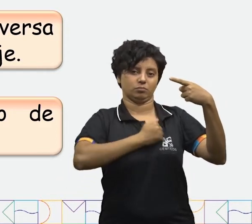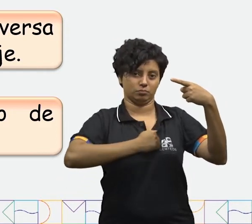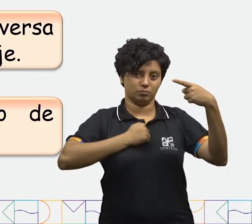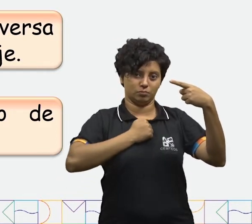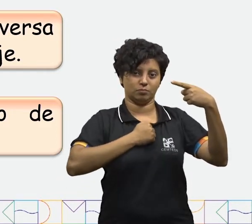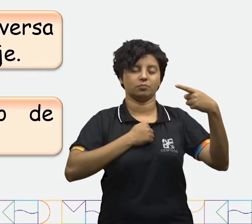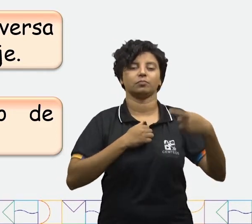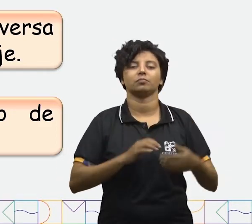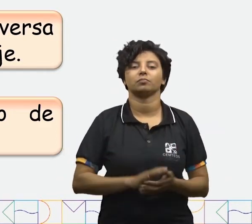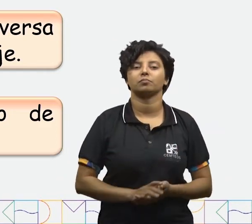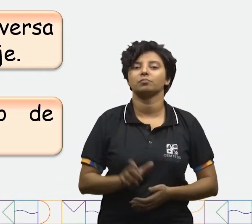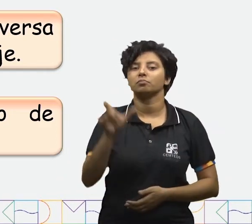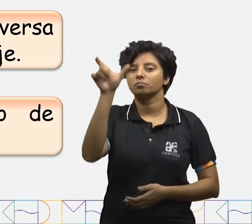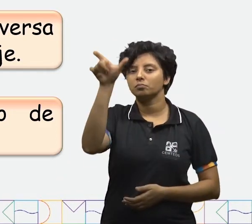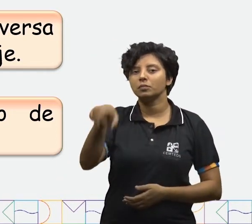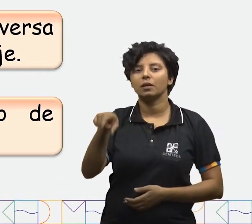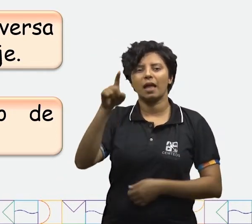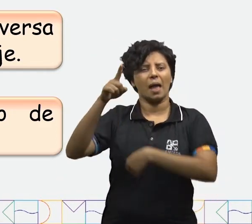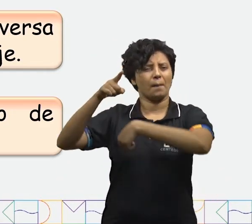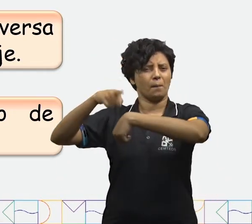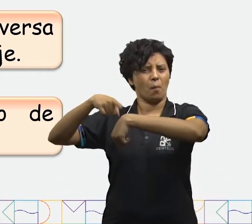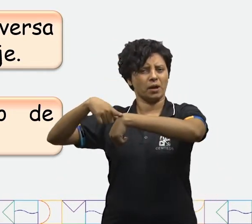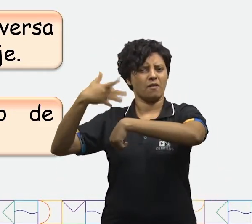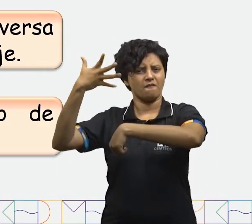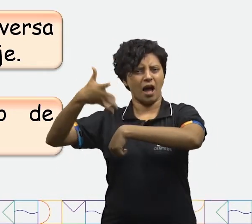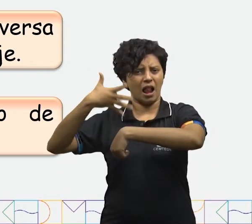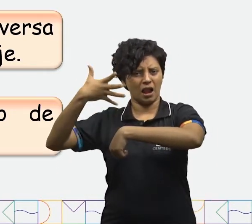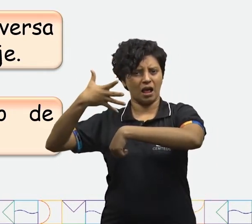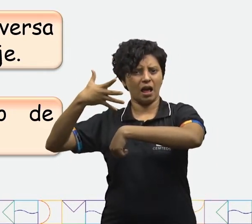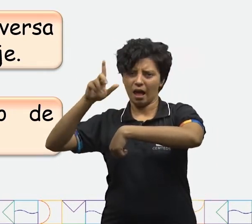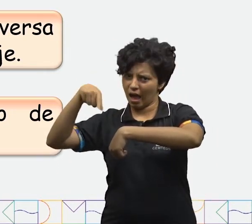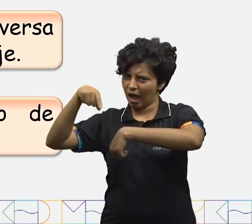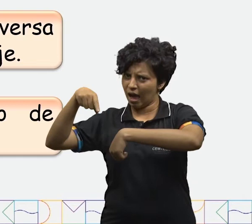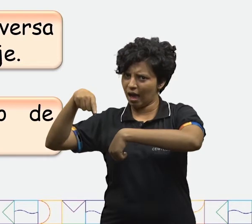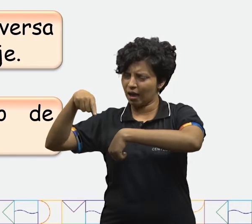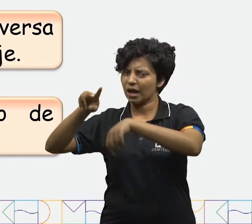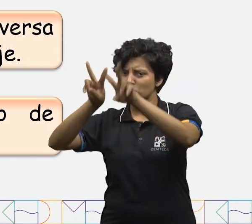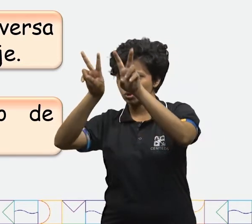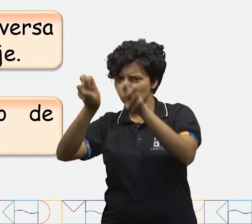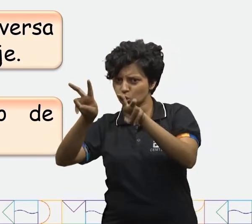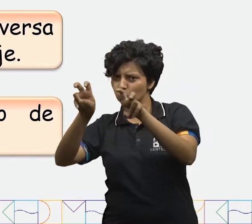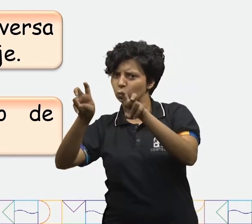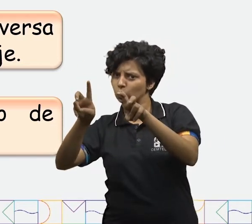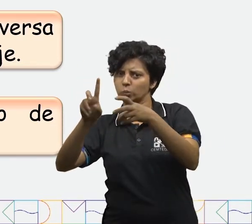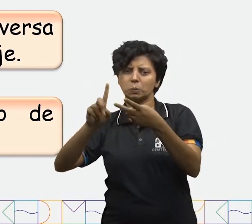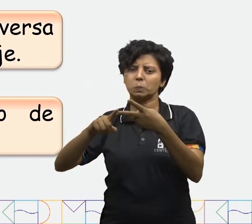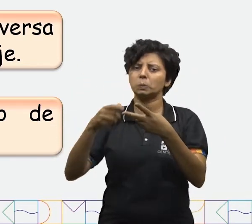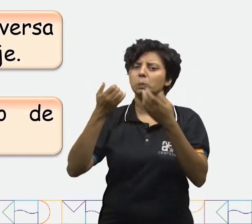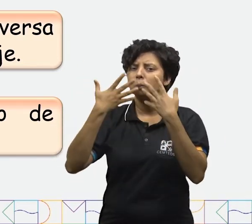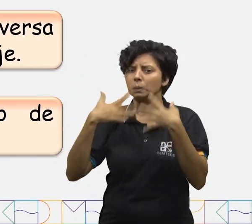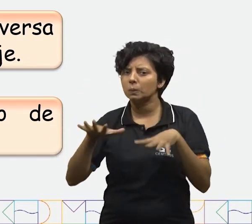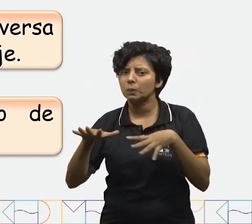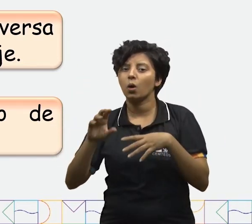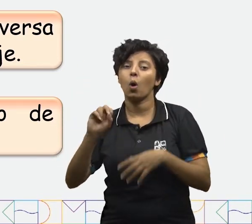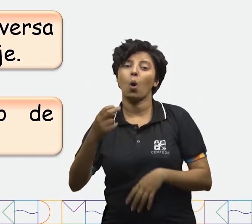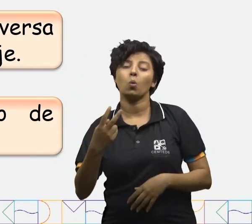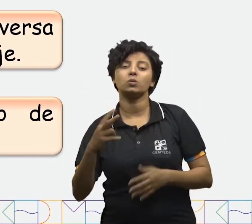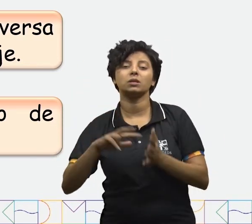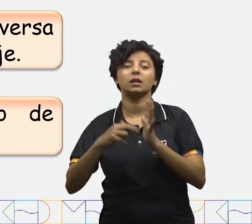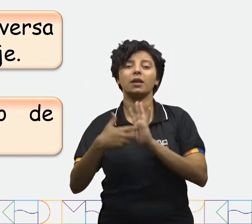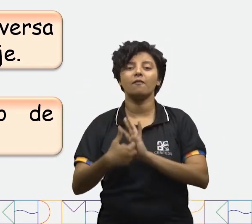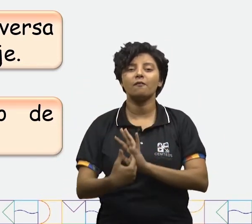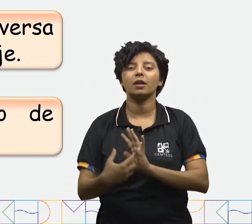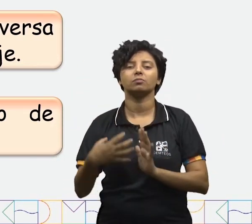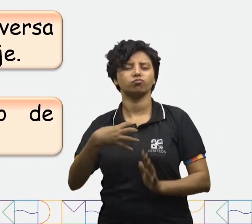segunda coluna. Significa o momento de fala de alguém? Será? É o assunto da conversa espontânea na aula de hoje?